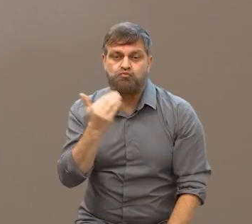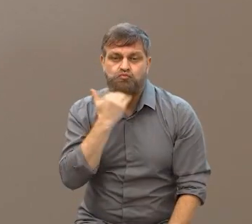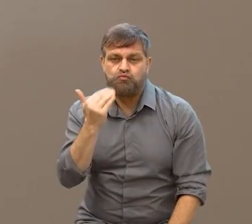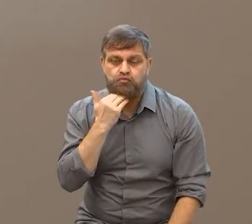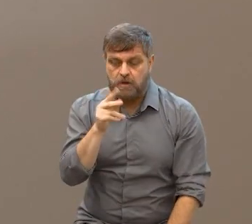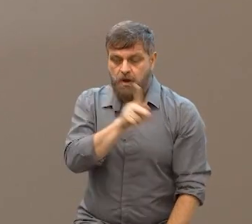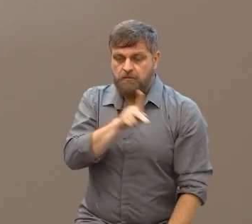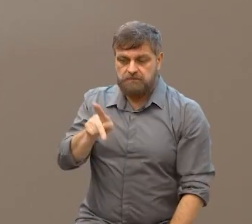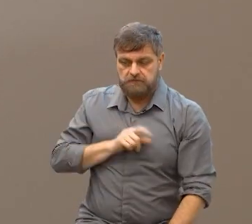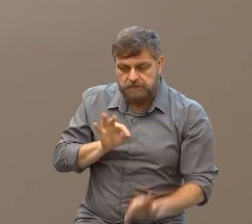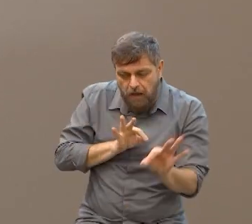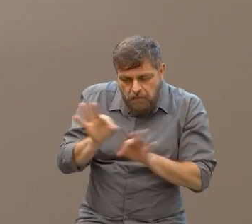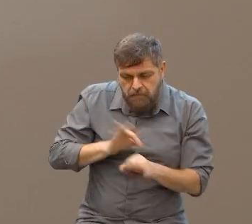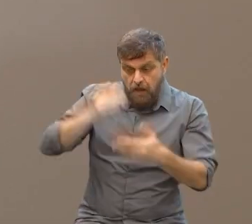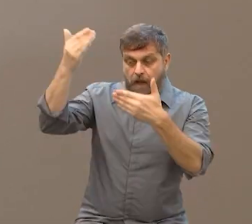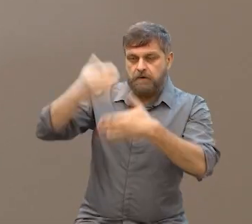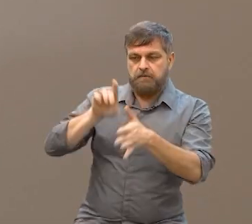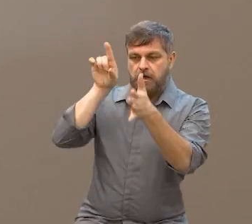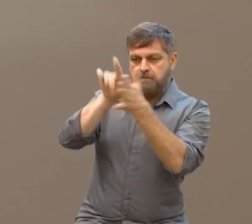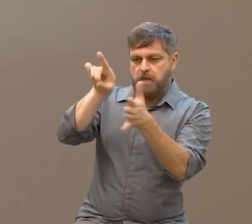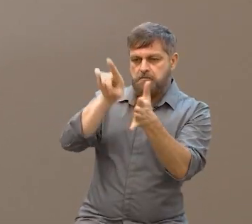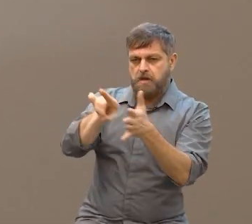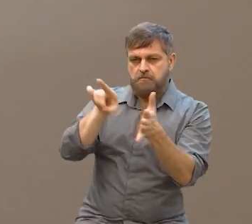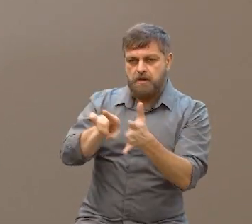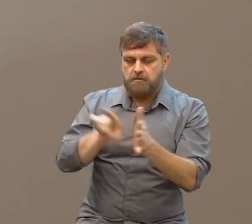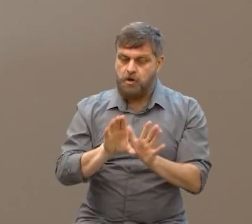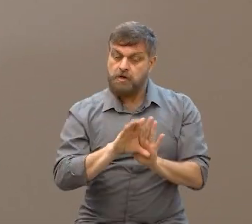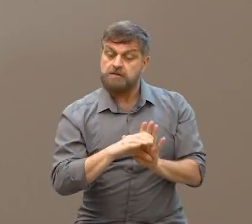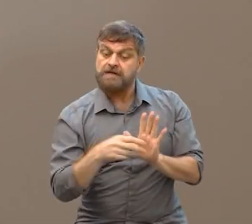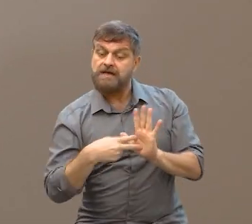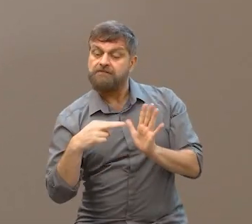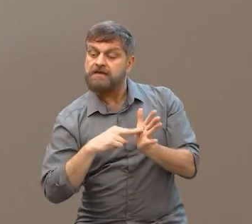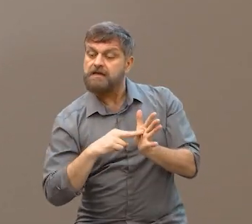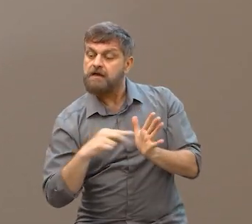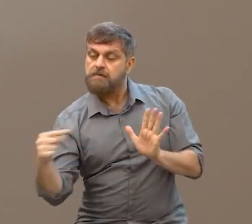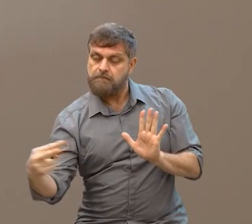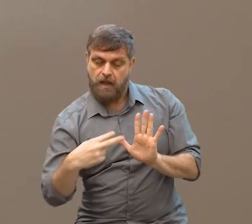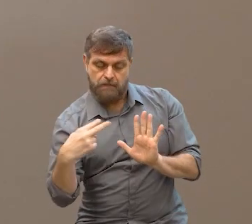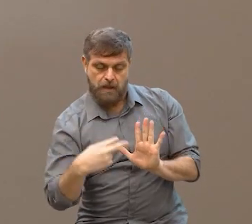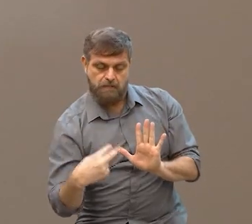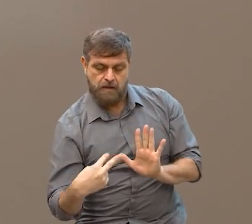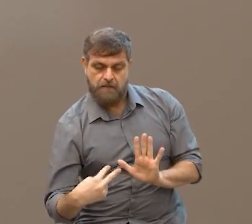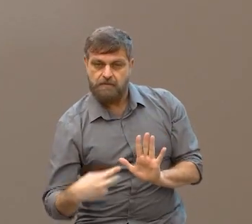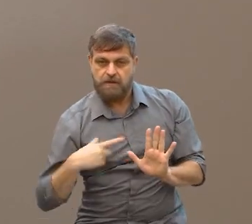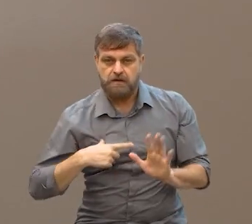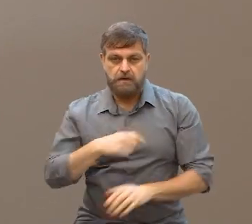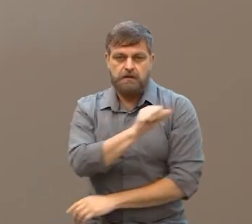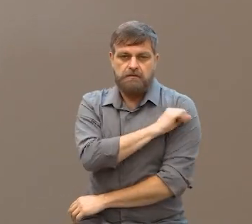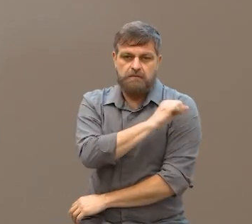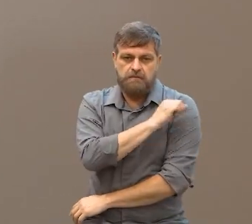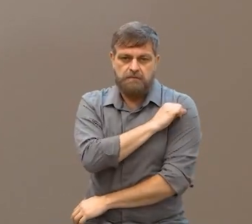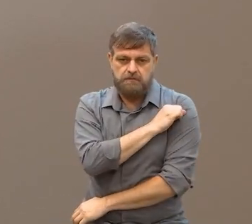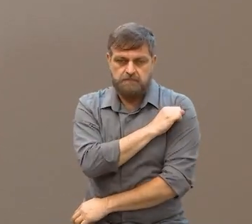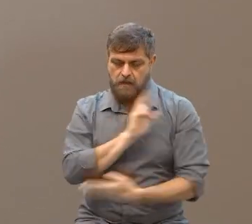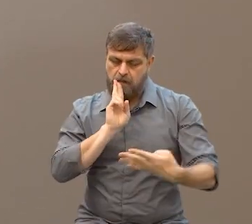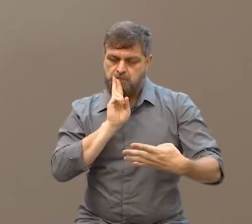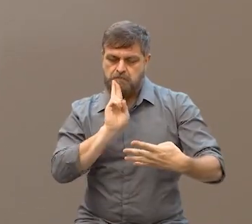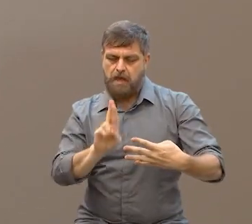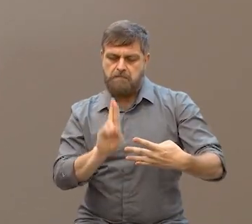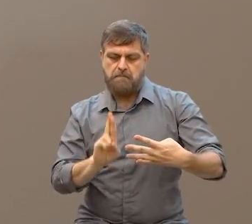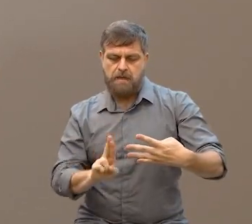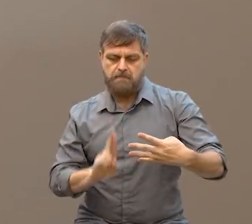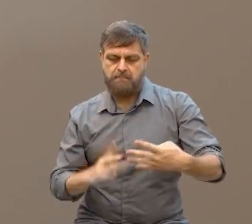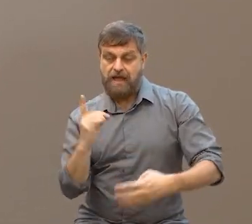professor que faz uma prova perguntando o que é isso, o que é aquilo, o que é aquilo, o aluno, ele pode